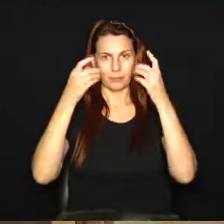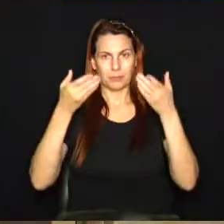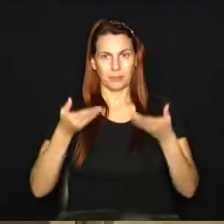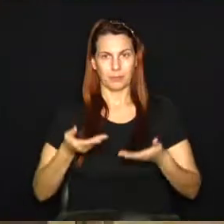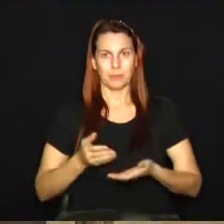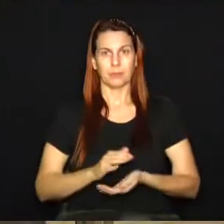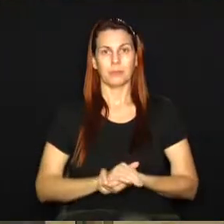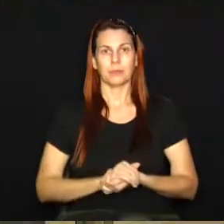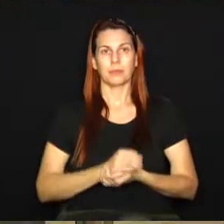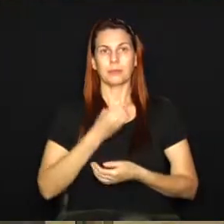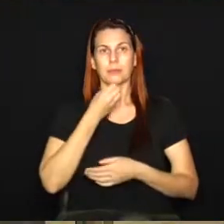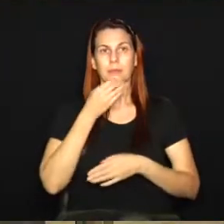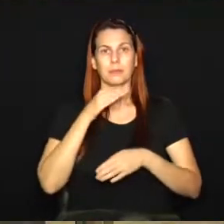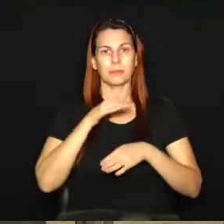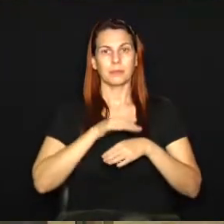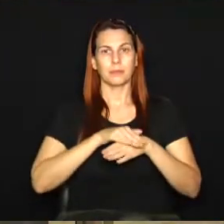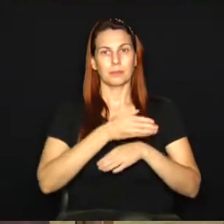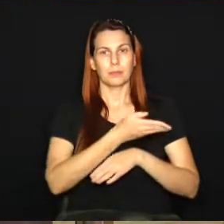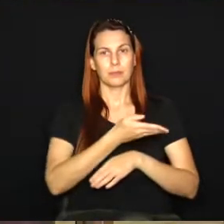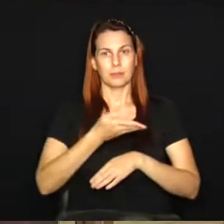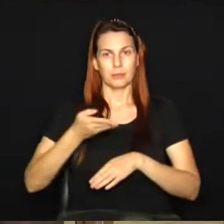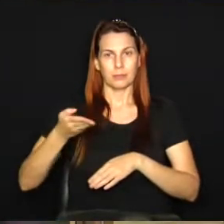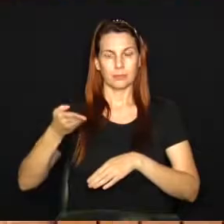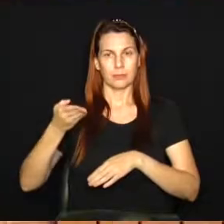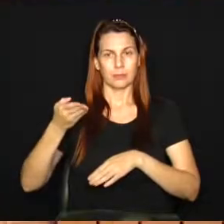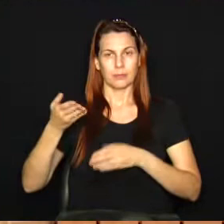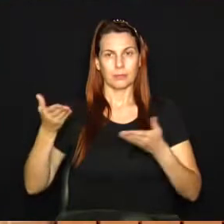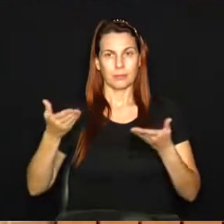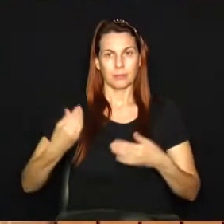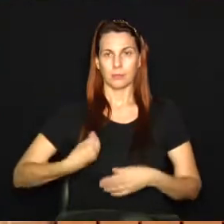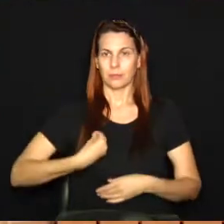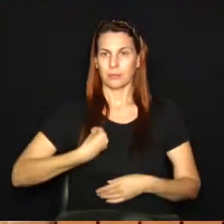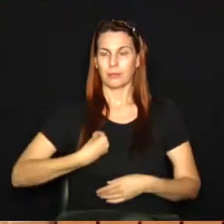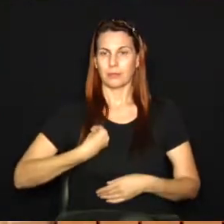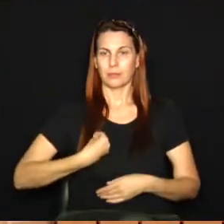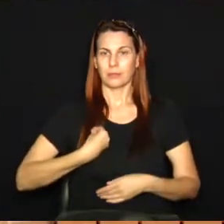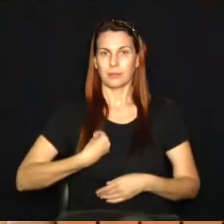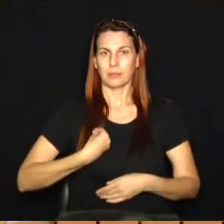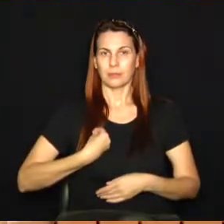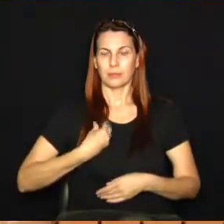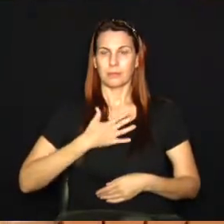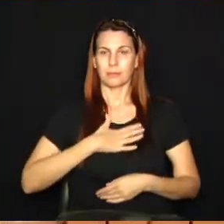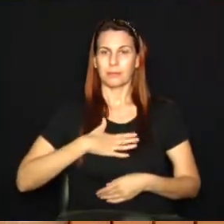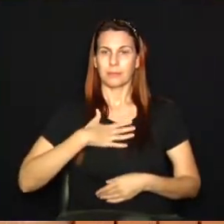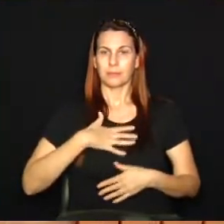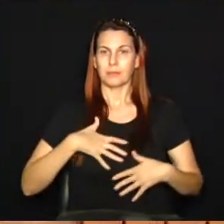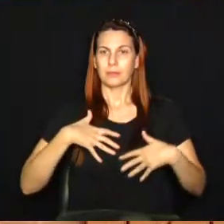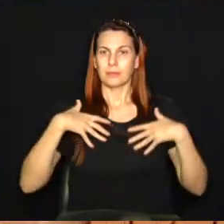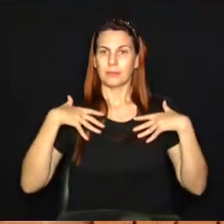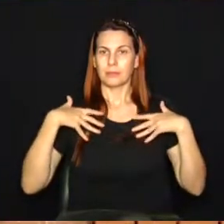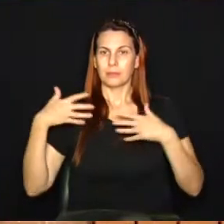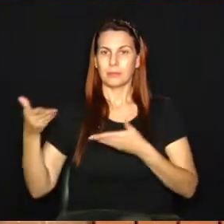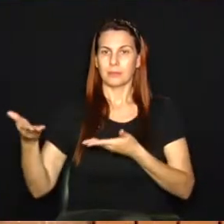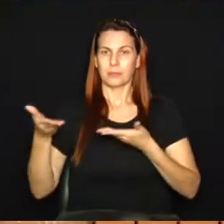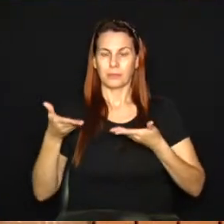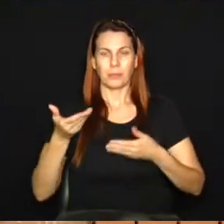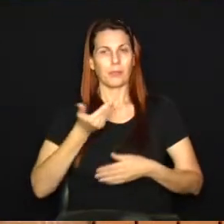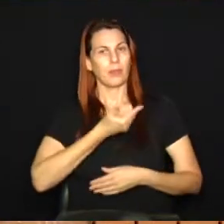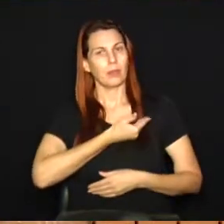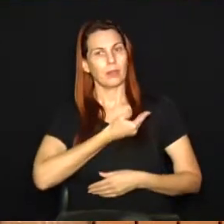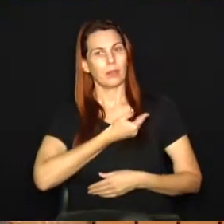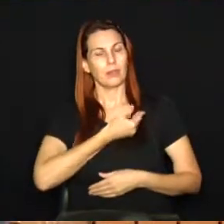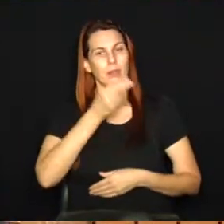Muito boa noite a todos que nos acompanham aqui nesse plenário. É um prazer recebê-los, amigos do Padre